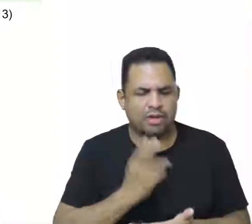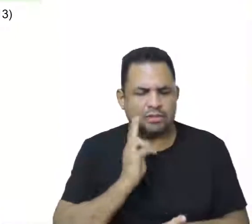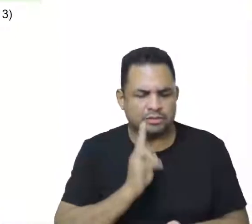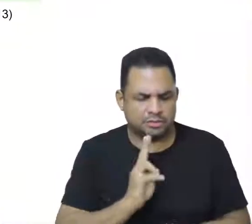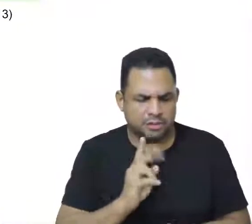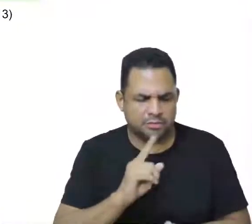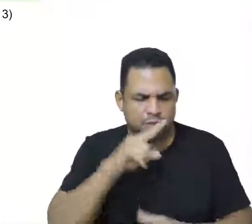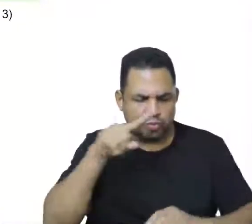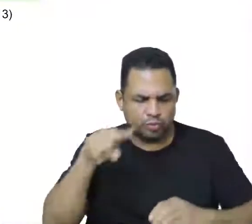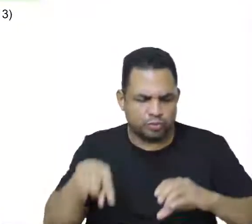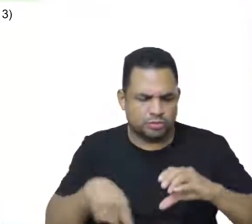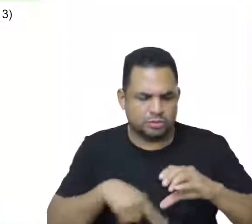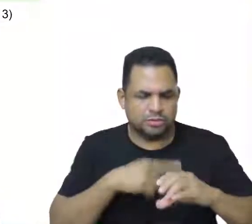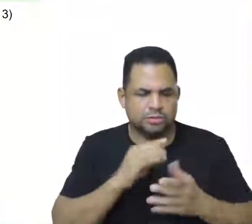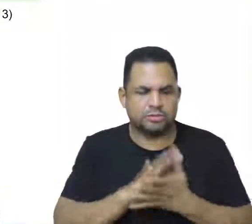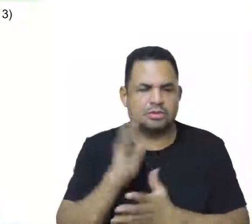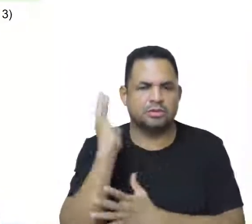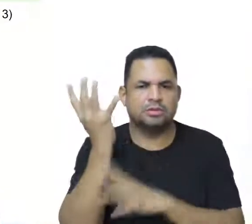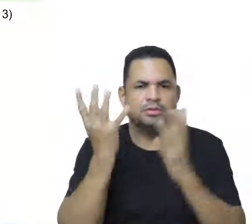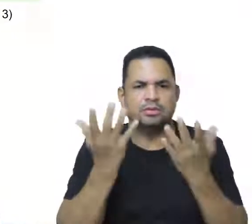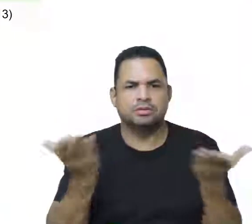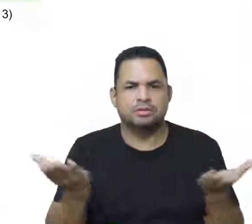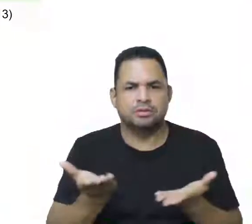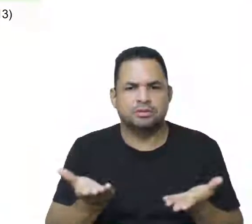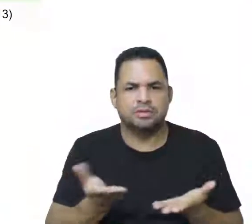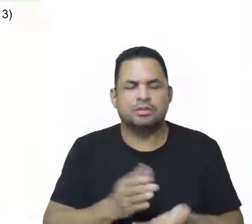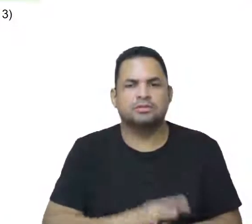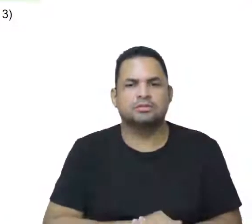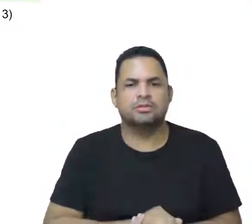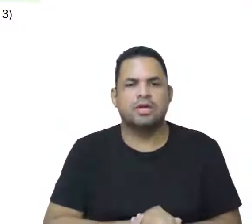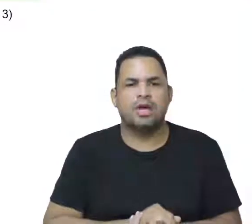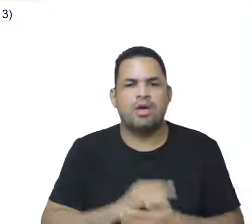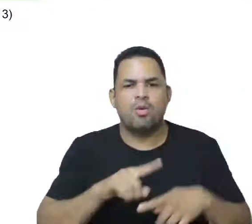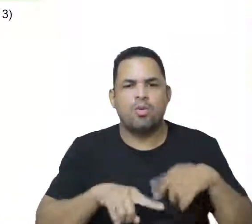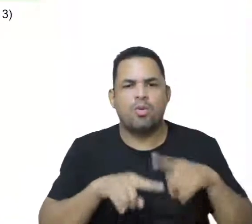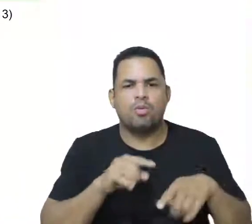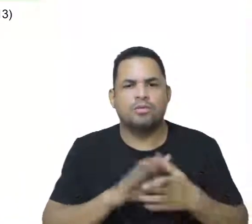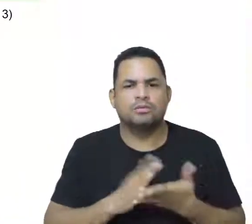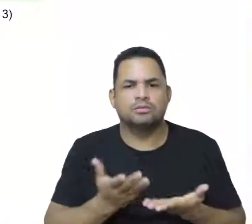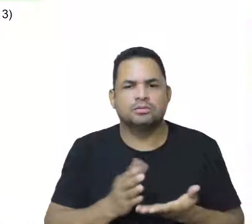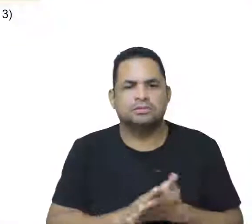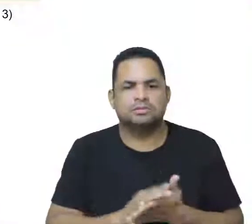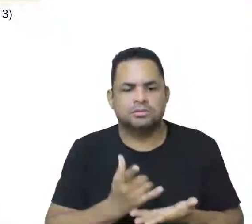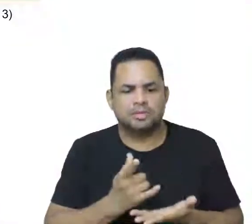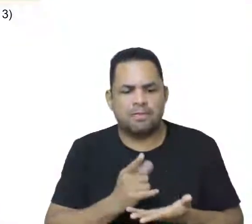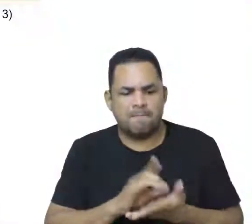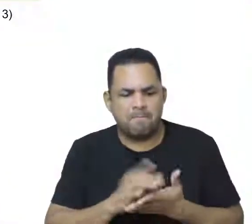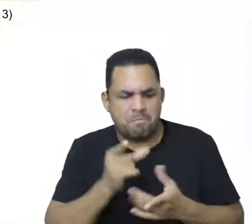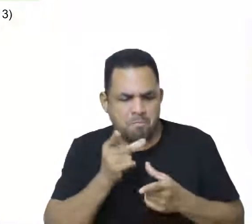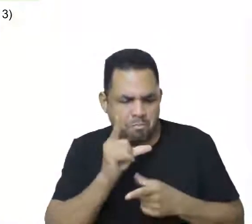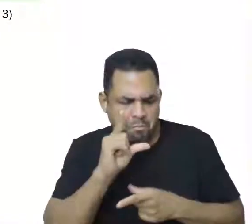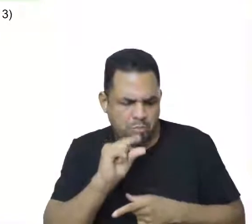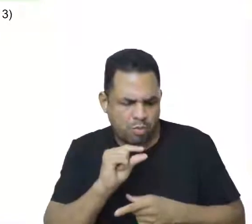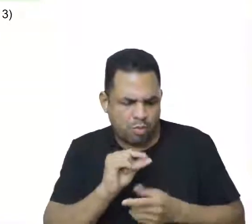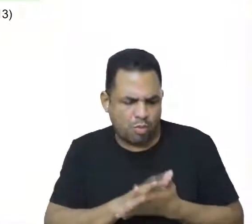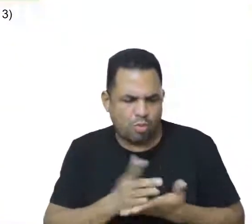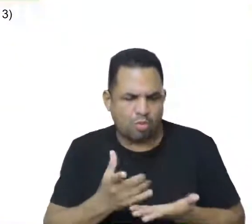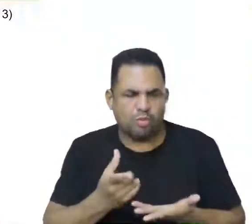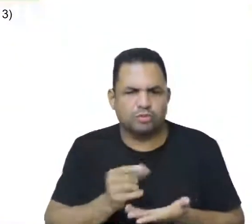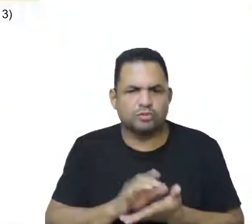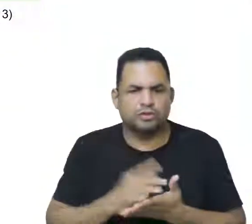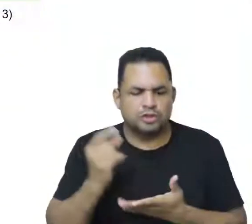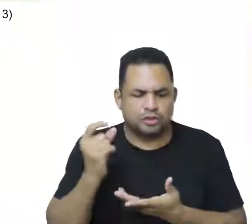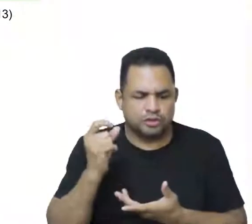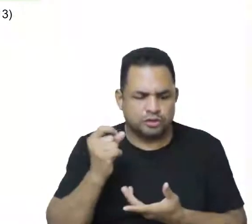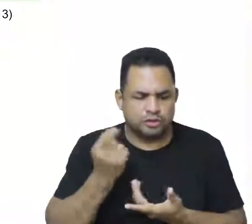da natureza, a água tem se tornado um recurso natural escasso e cada vez mais ameaçada em várias regiões